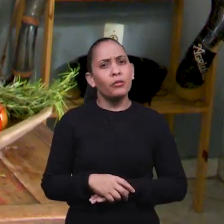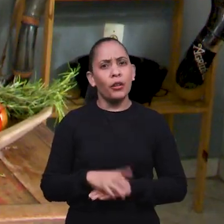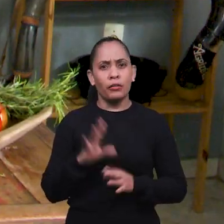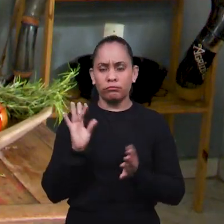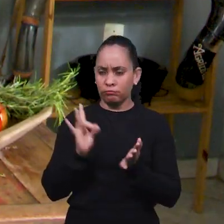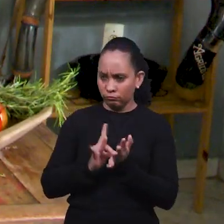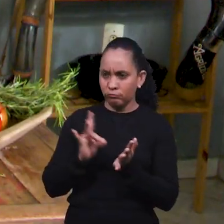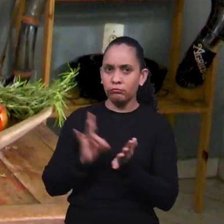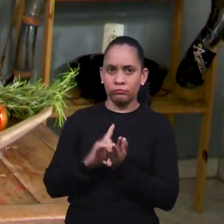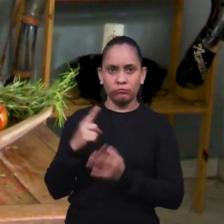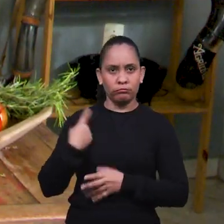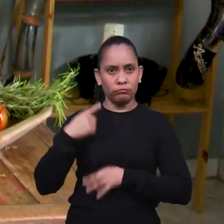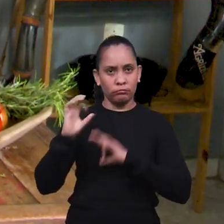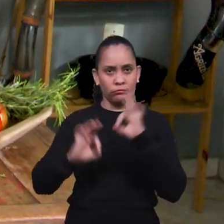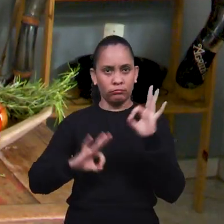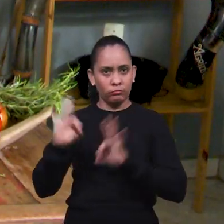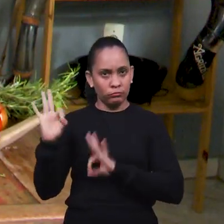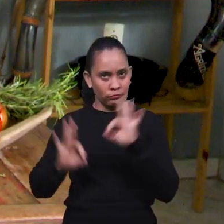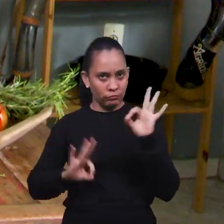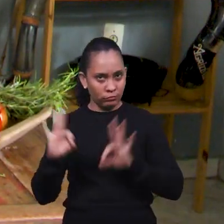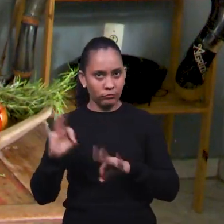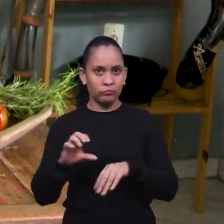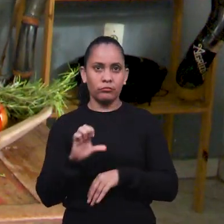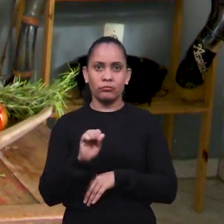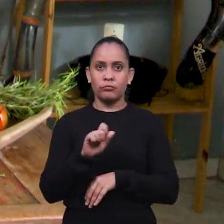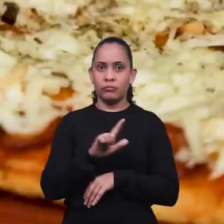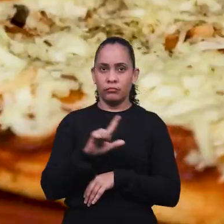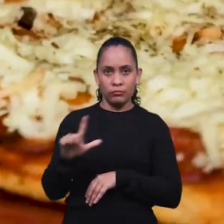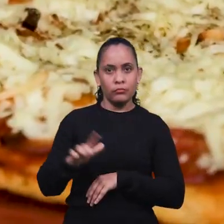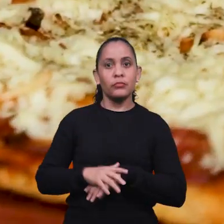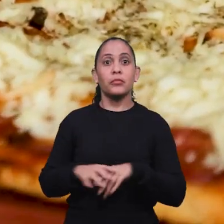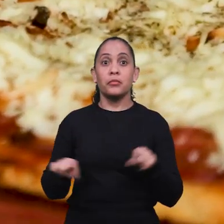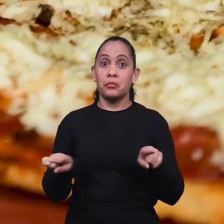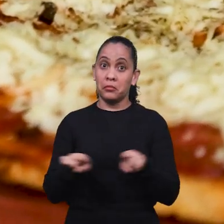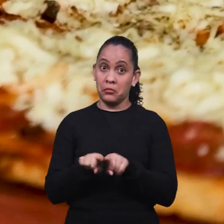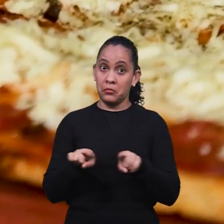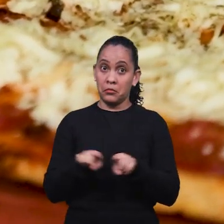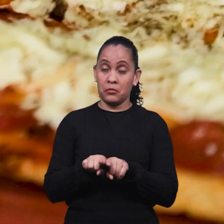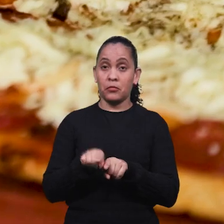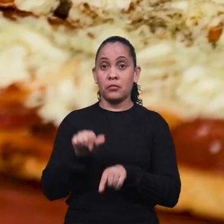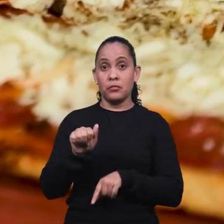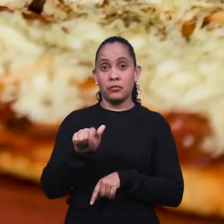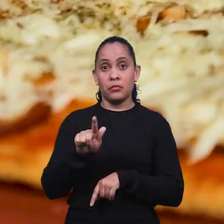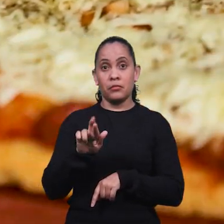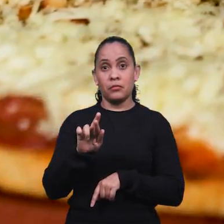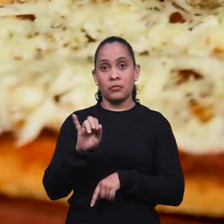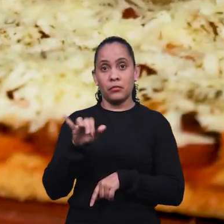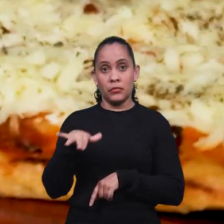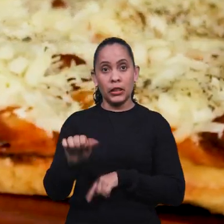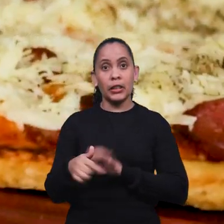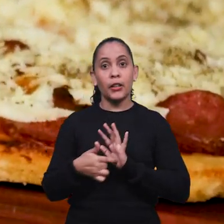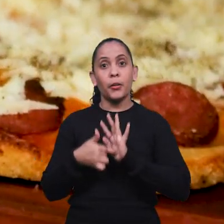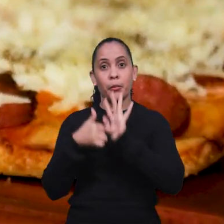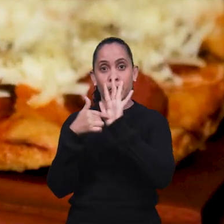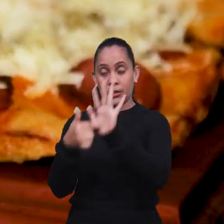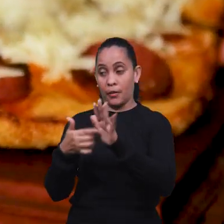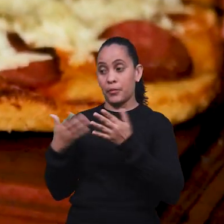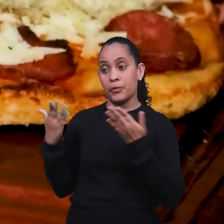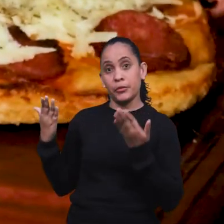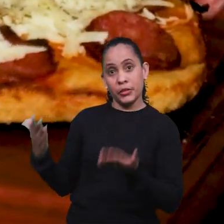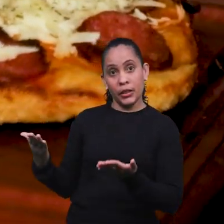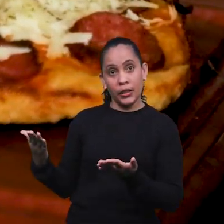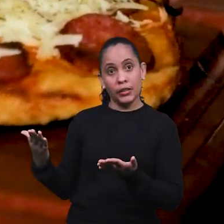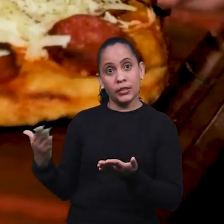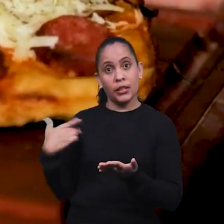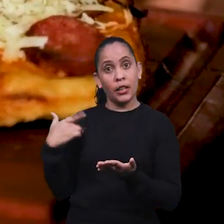foi a original que a gente fez, com sal grosso e o alecrim. E aqui eu mostrei para vocês, vou